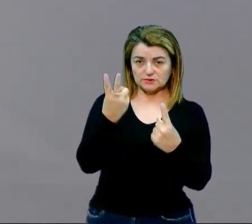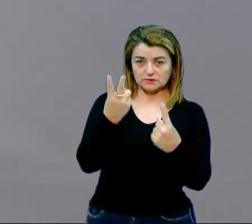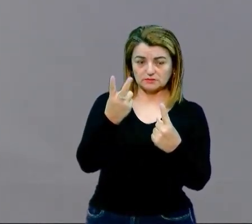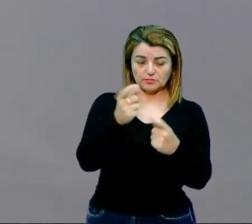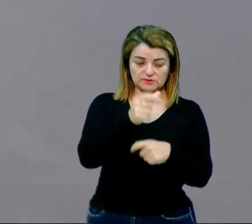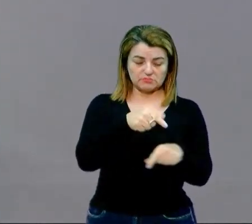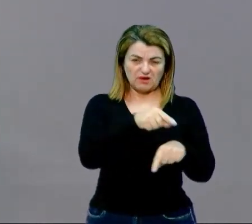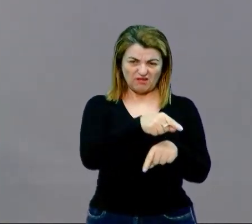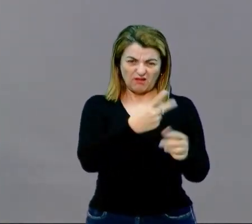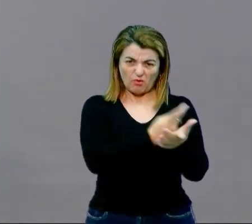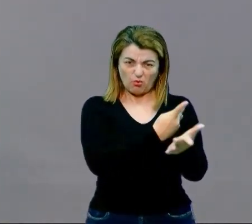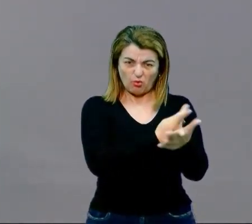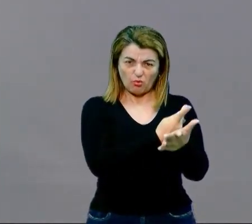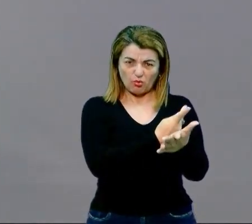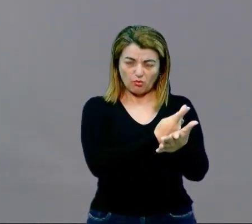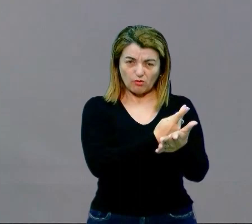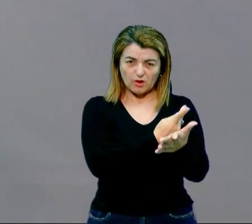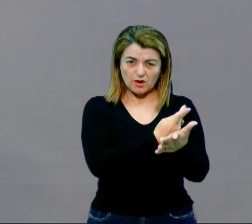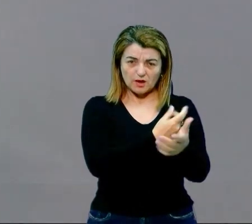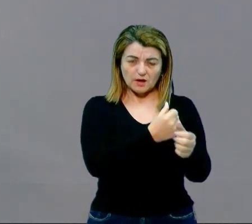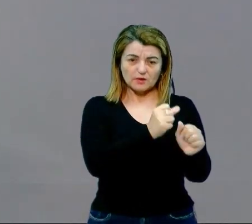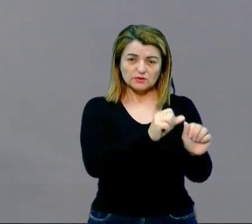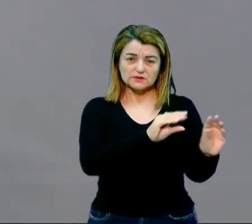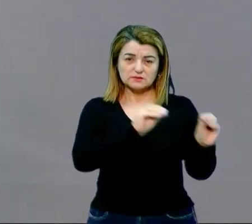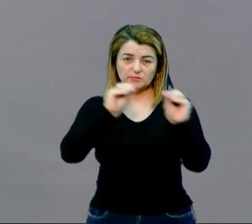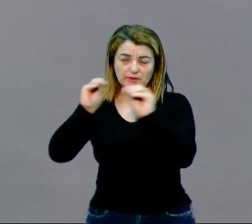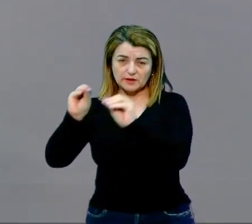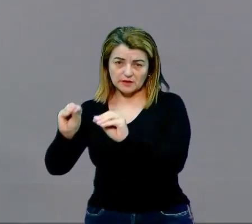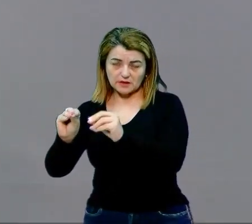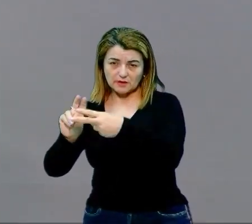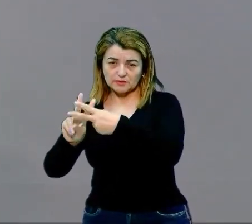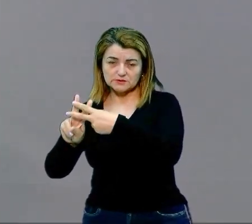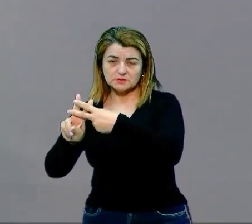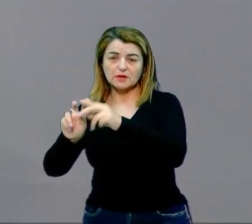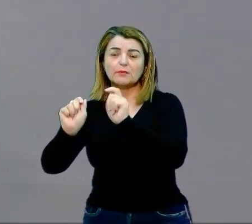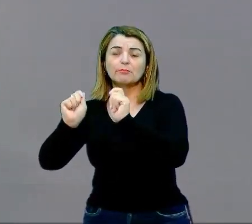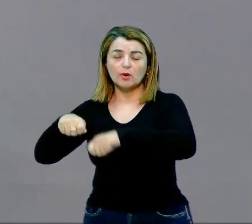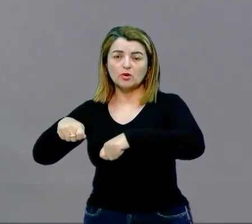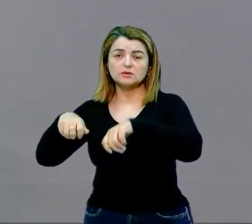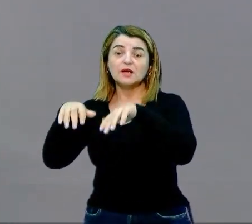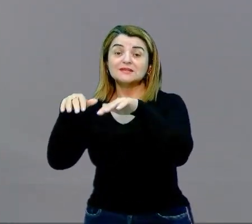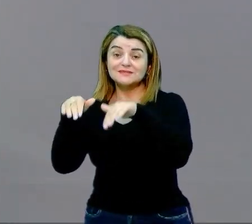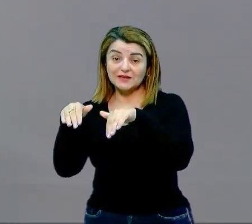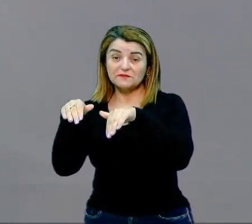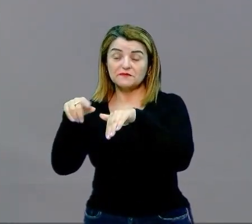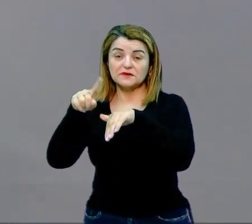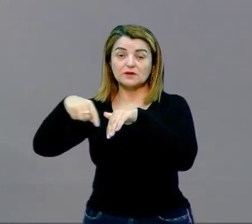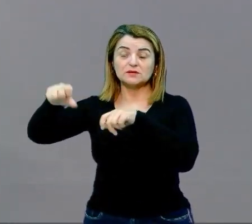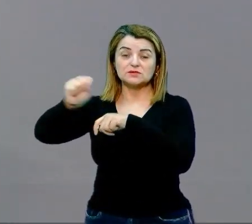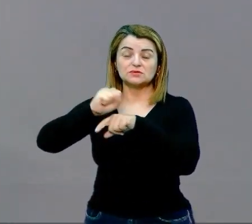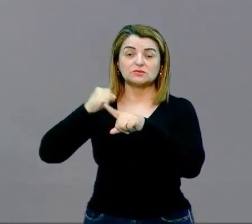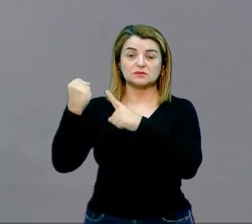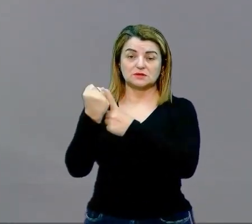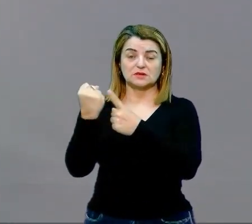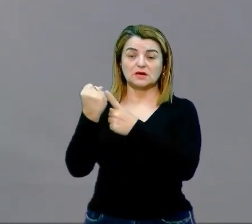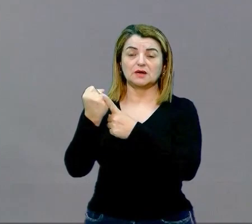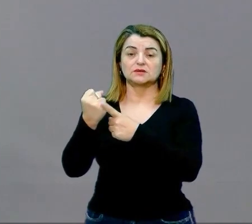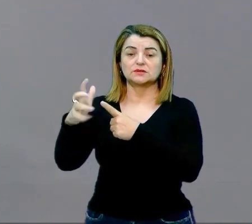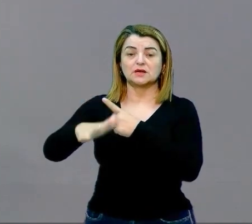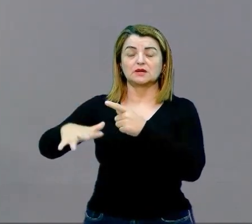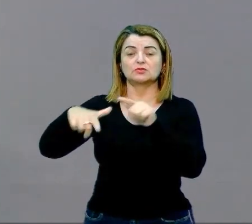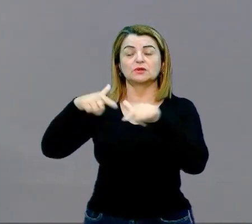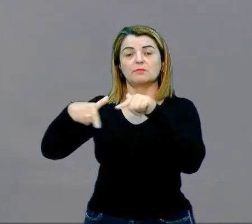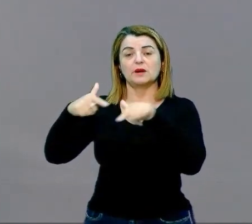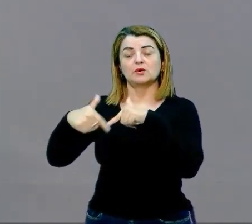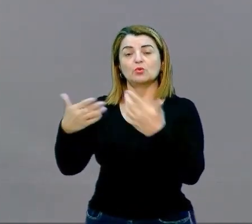ter cometido um erro no passado, mas que pode servir à sociedade, principalmente ao mundo do trabalho, agora, no